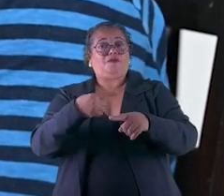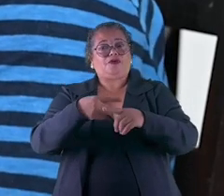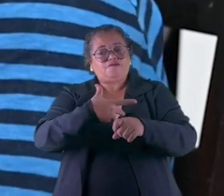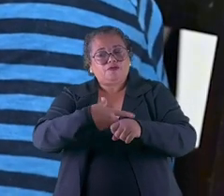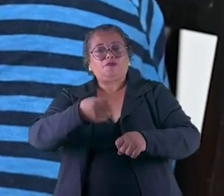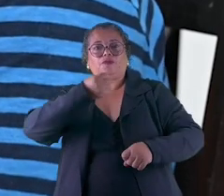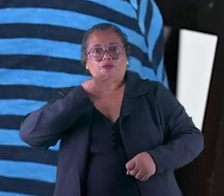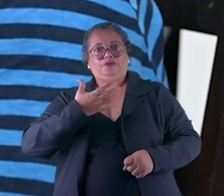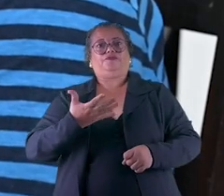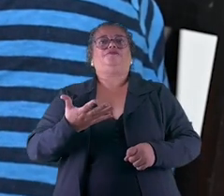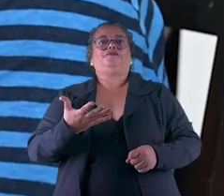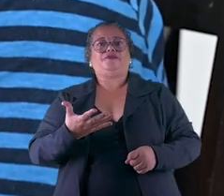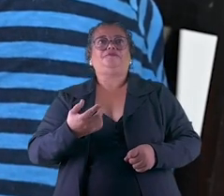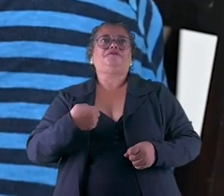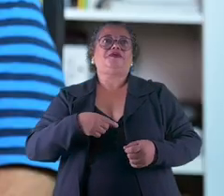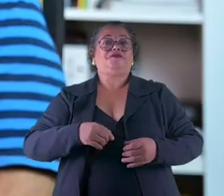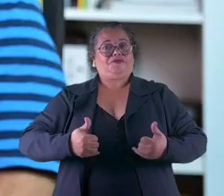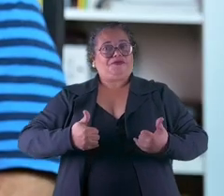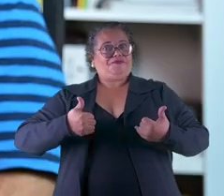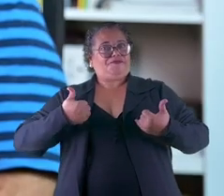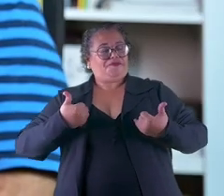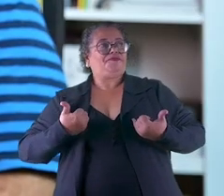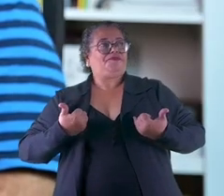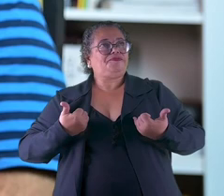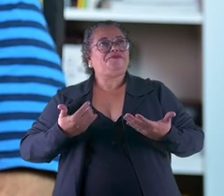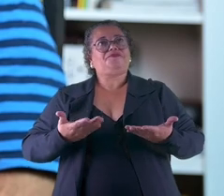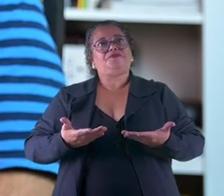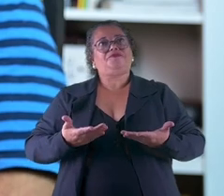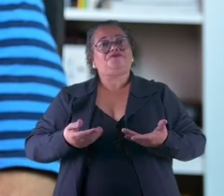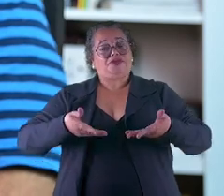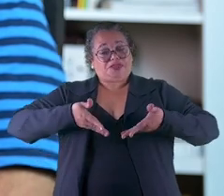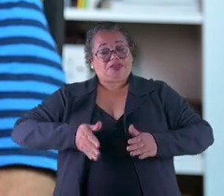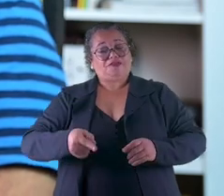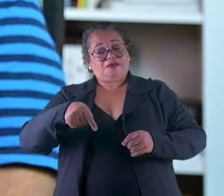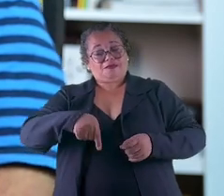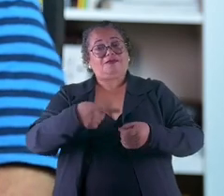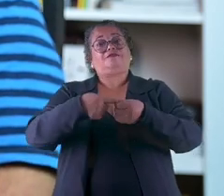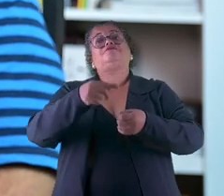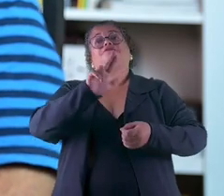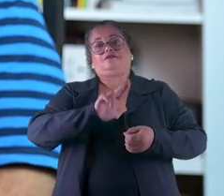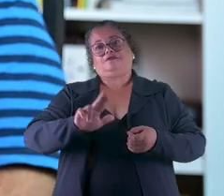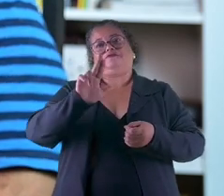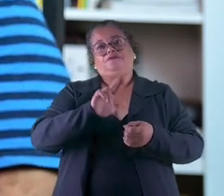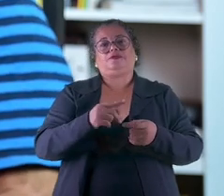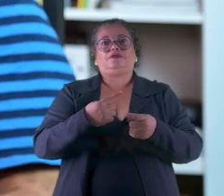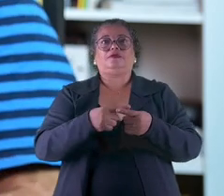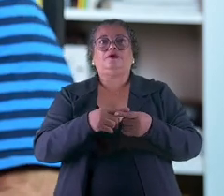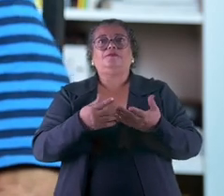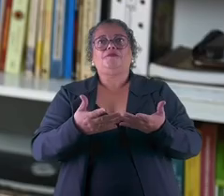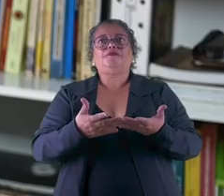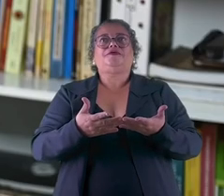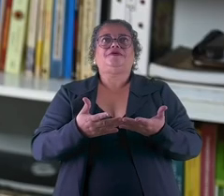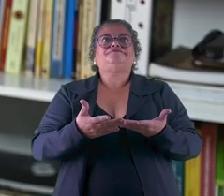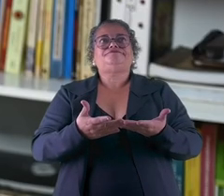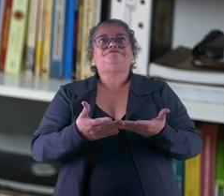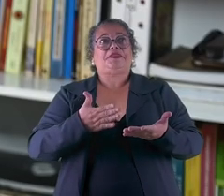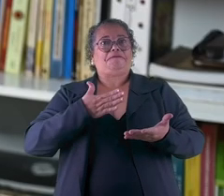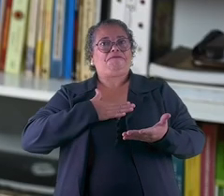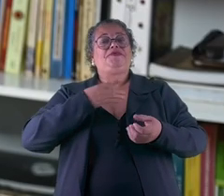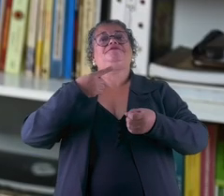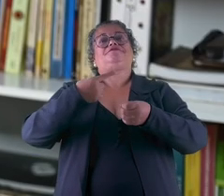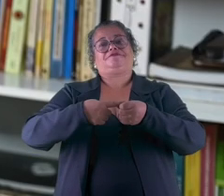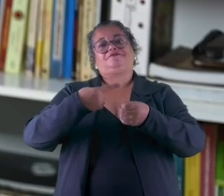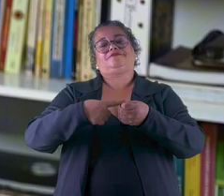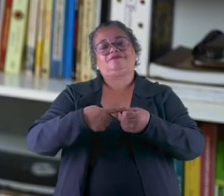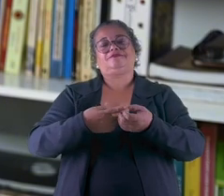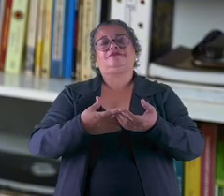cirurgia, e onde que foi um sucesso. Filho, eu tenho muito orgulho, sabe, de ser filho de Uberlândia, e também,